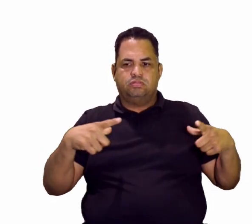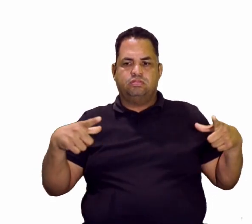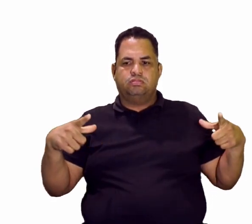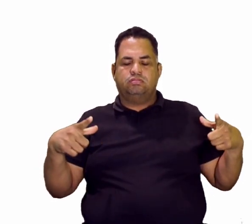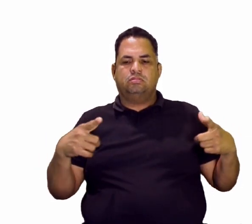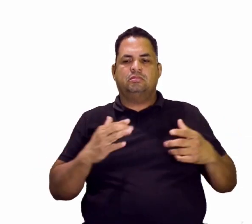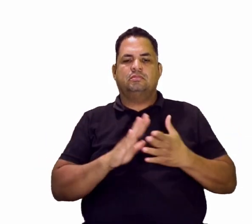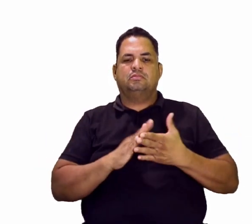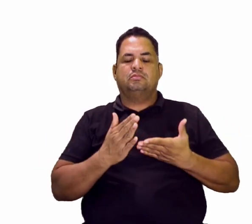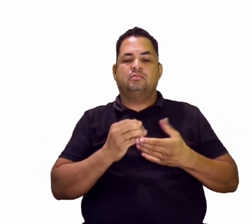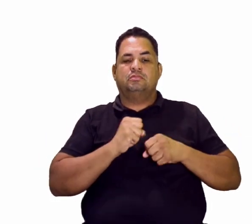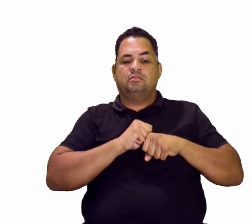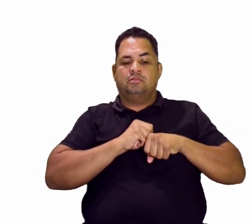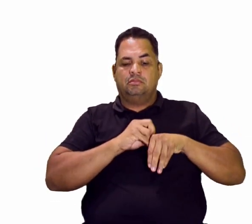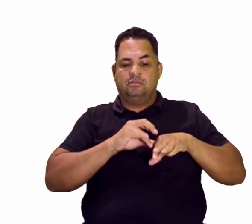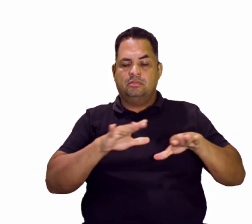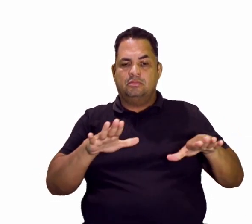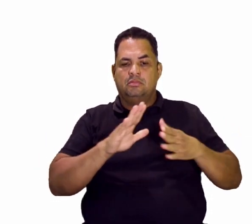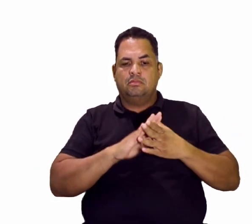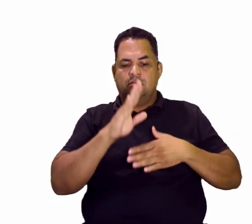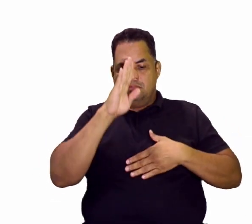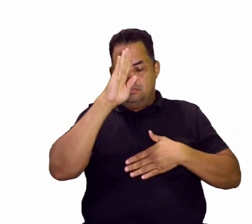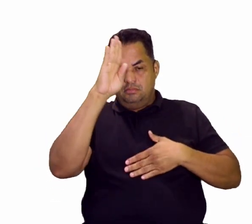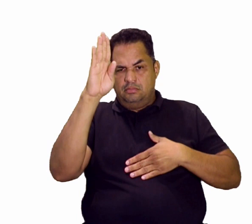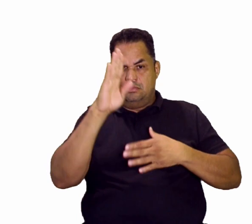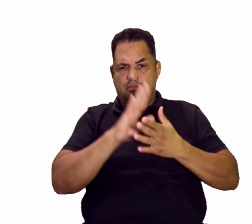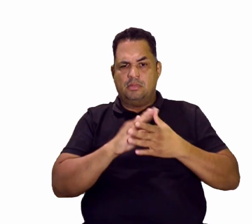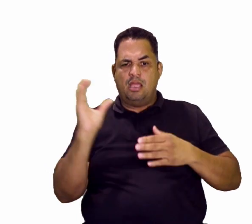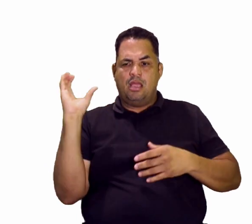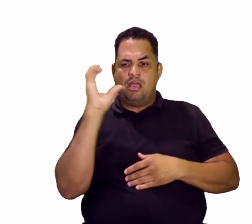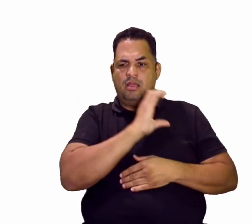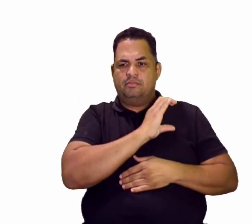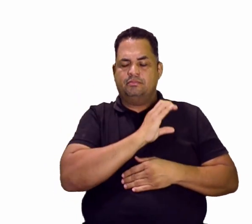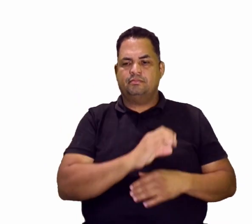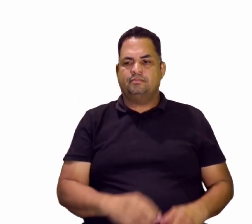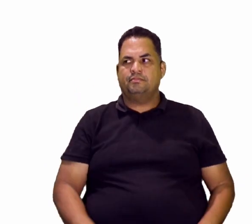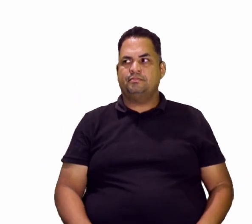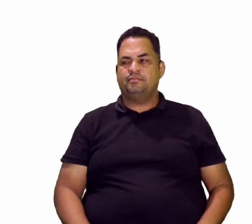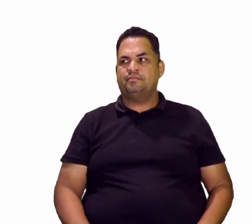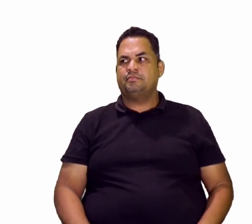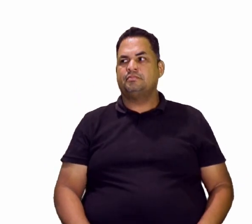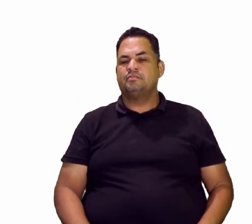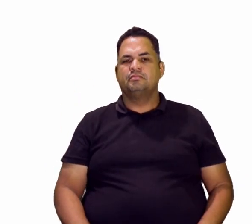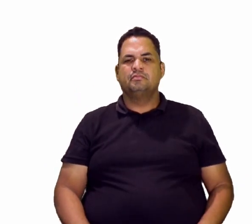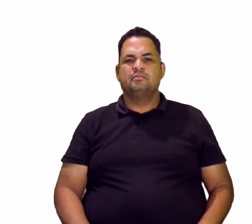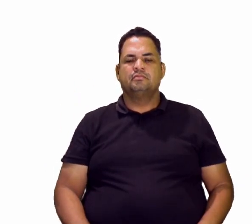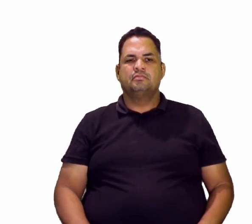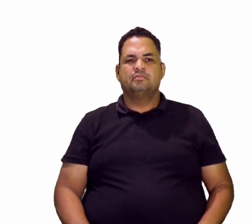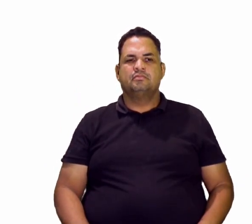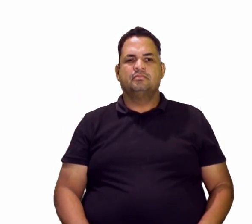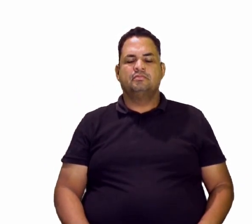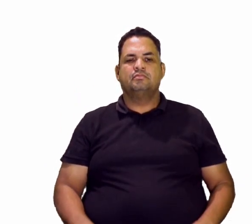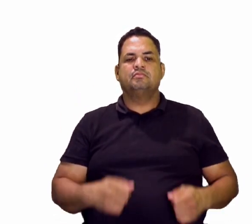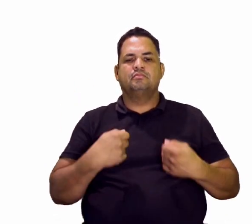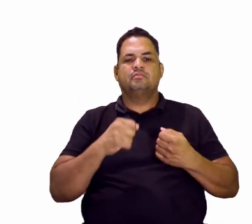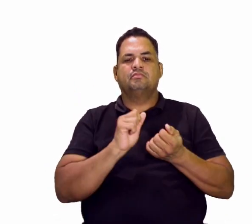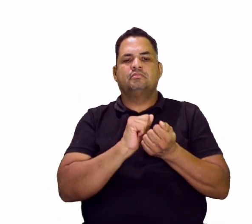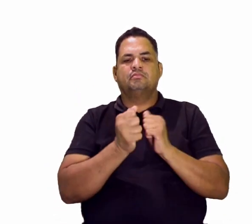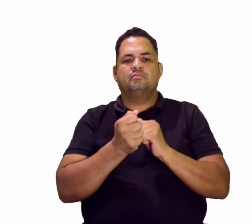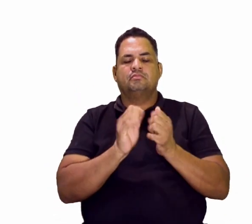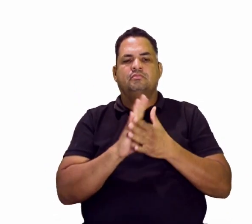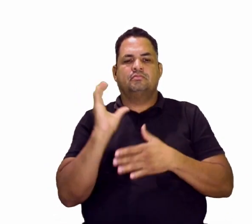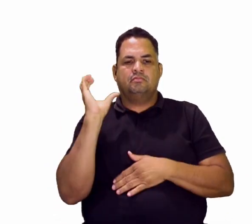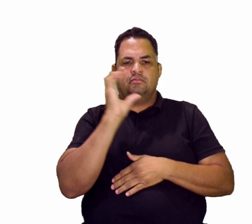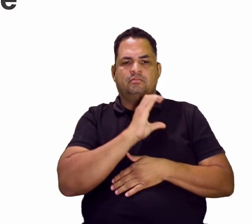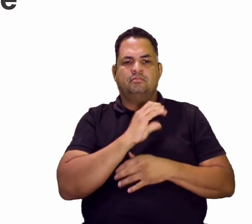Então, a forma de disseminação, principalmente dos vírus, é muito rápida, né? Se alastra rapidamente. Então, tem que fazer o controle o mais